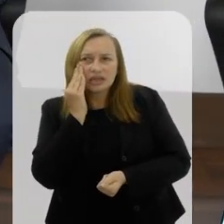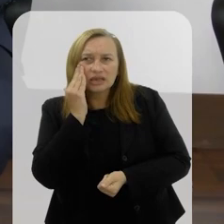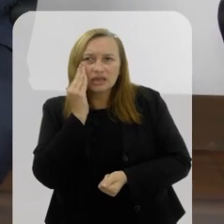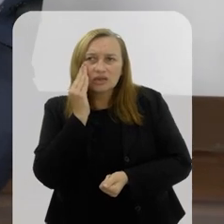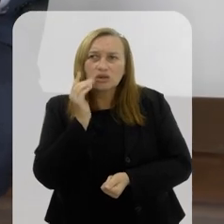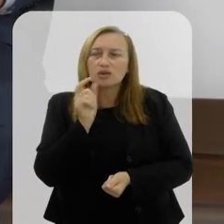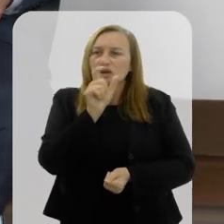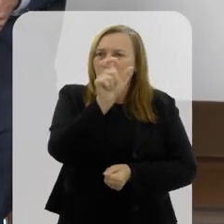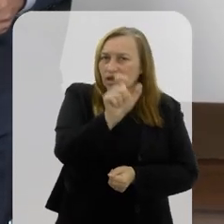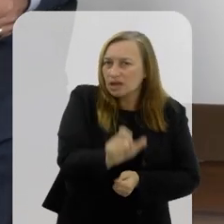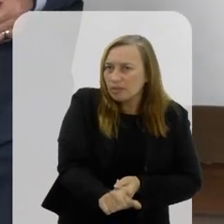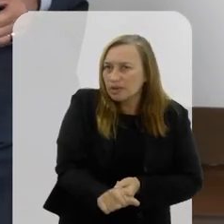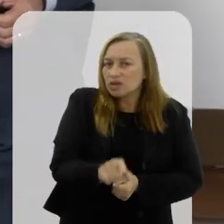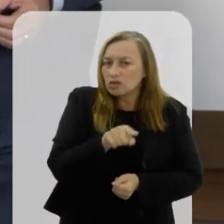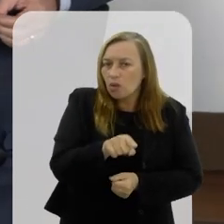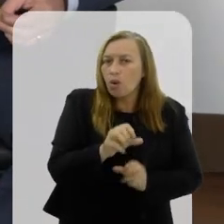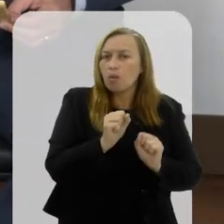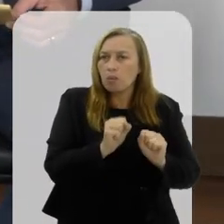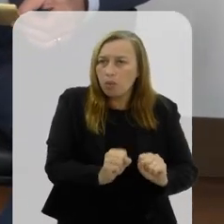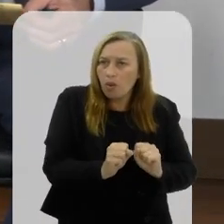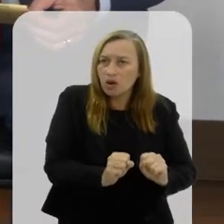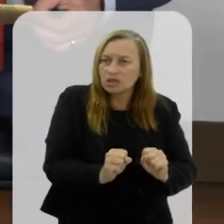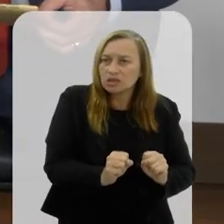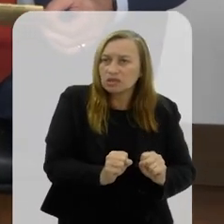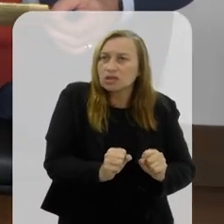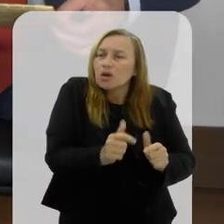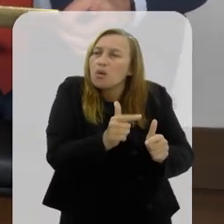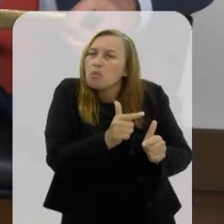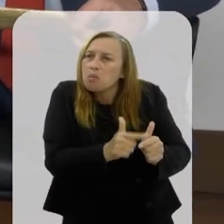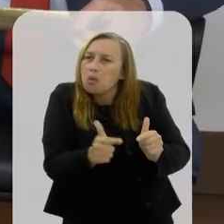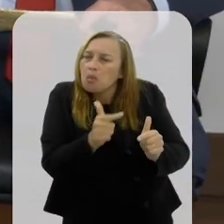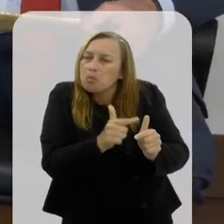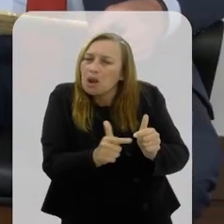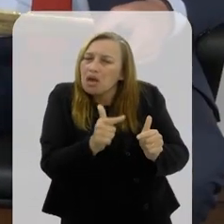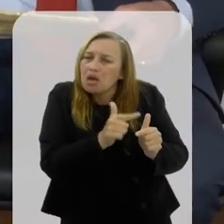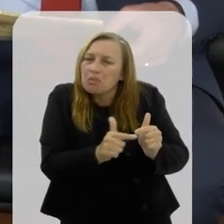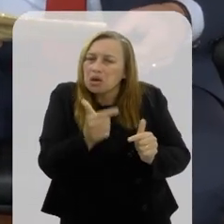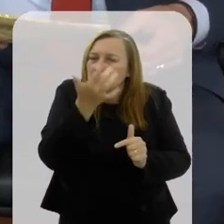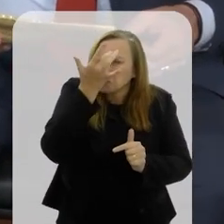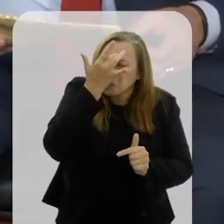para entender que aquela pessoa pode estar passando